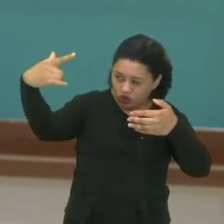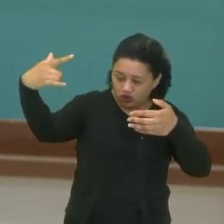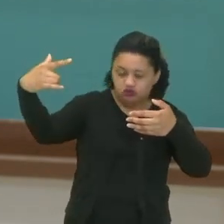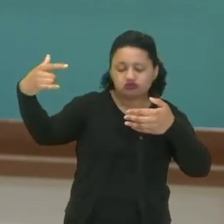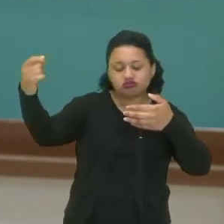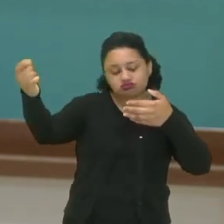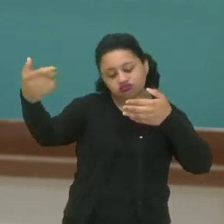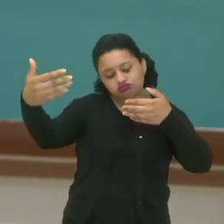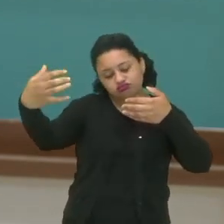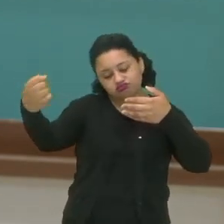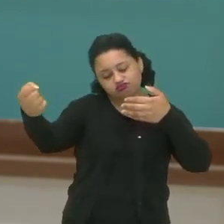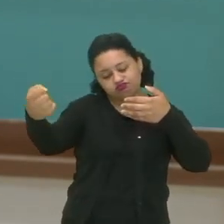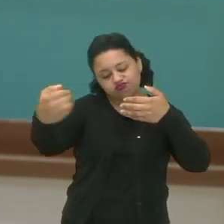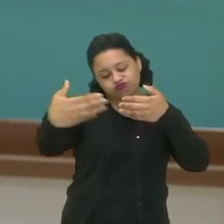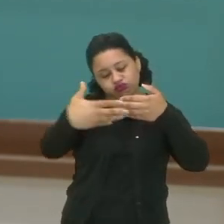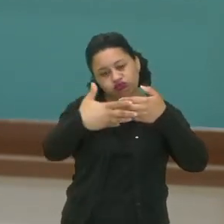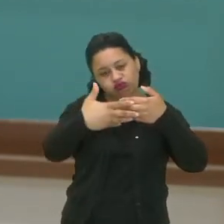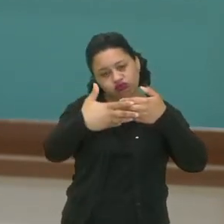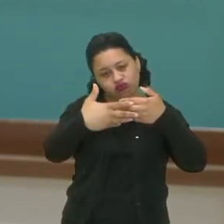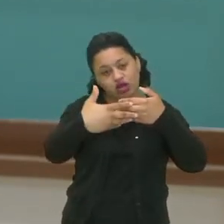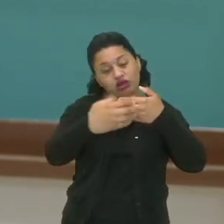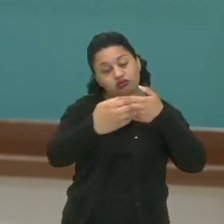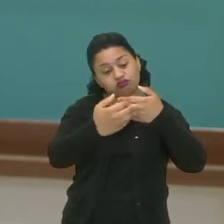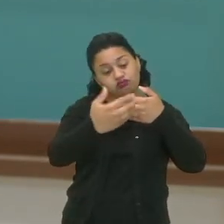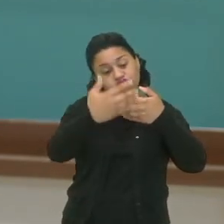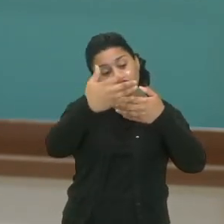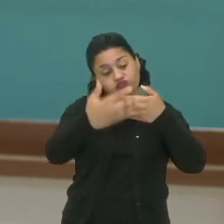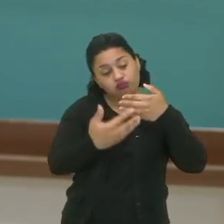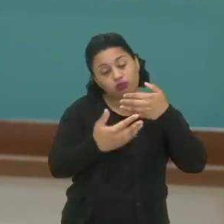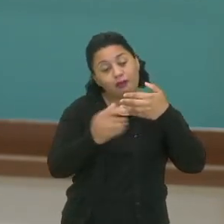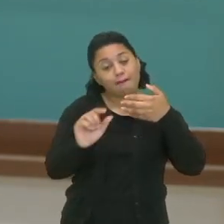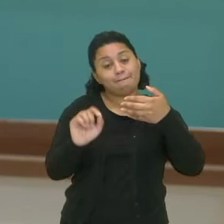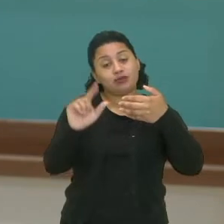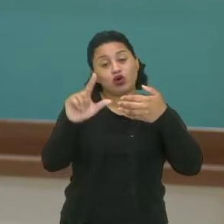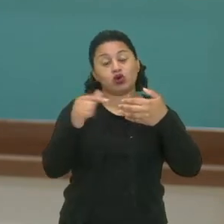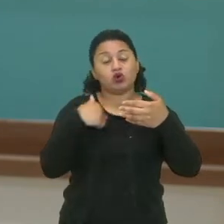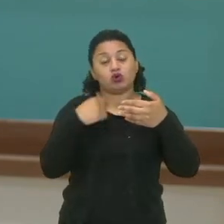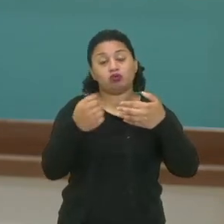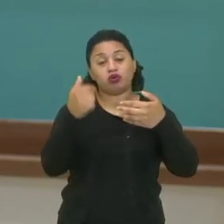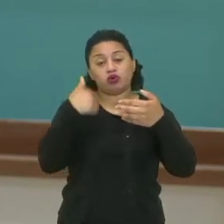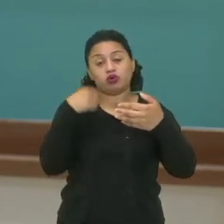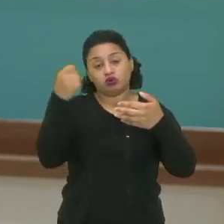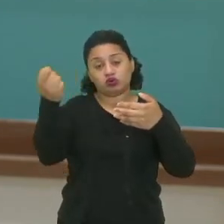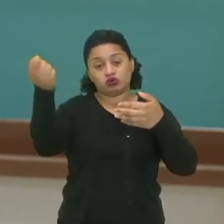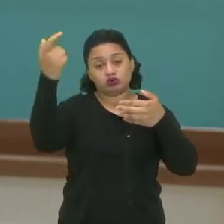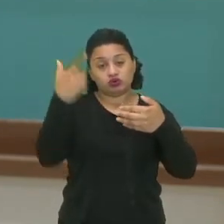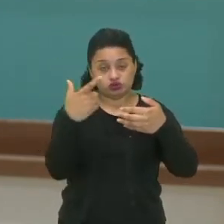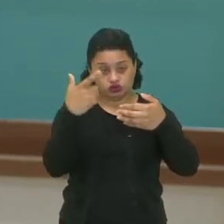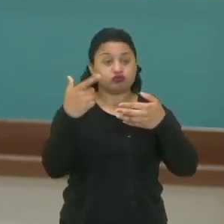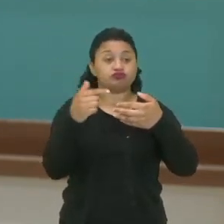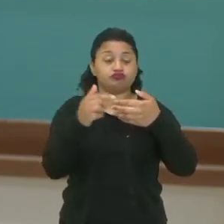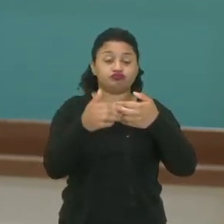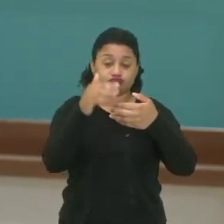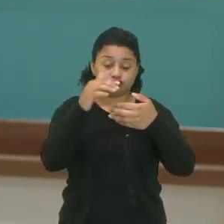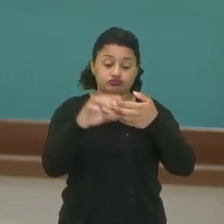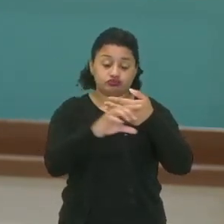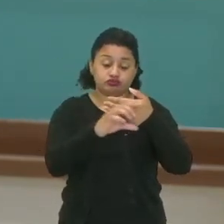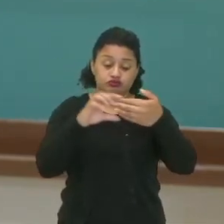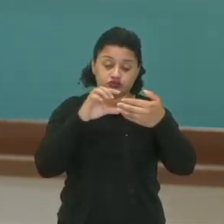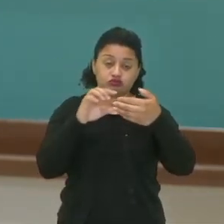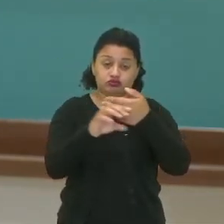incidência da luz do Sol é um ângulo diferente. Resultado, fica mais frio em direção aos polos e mais quente em direção à linha do